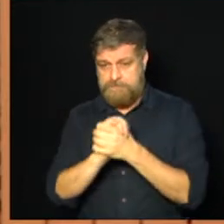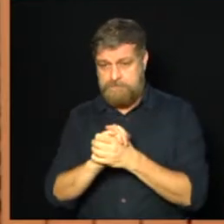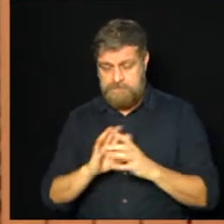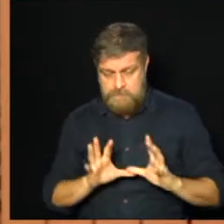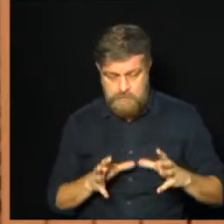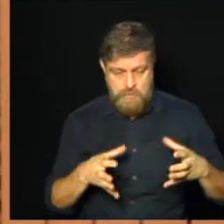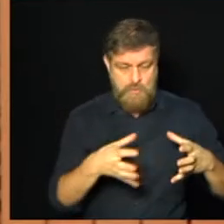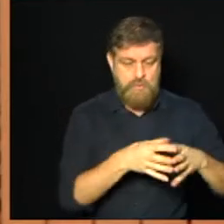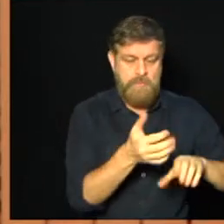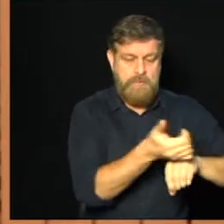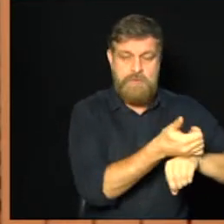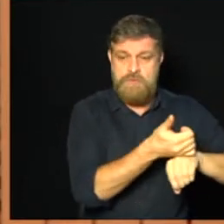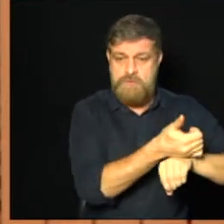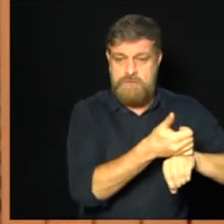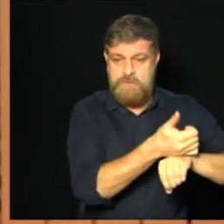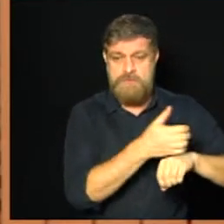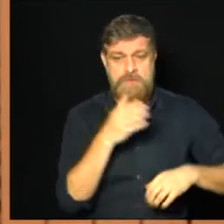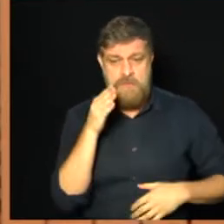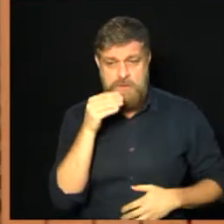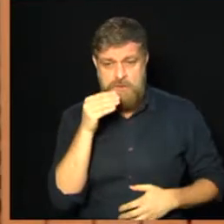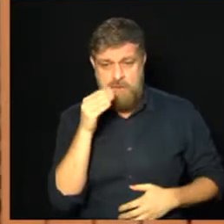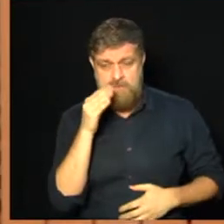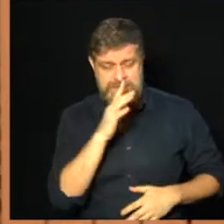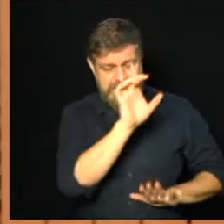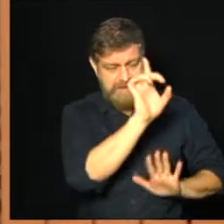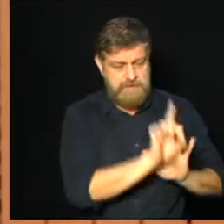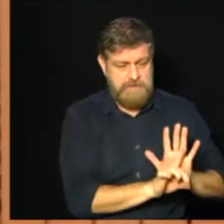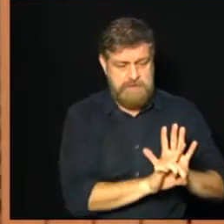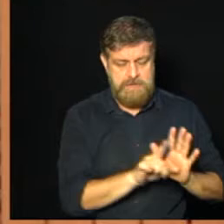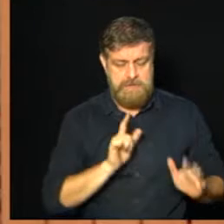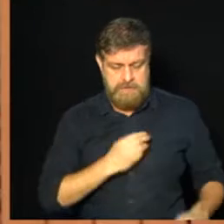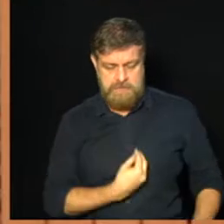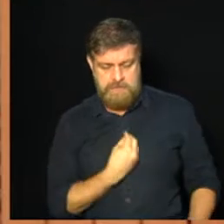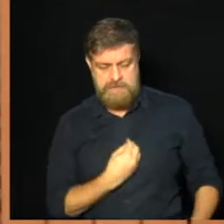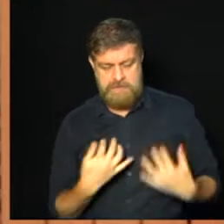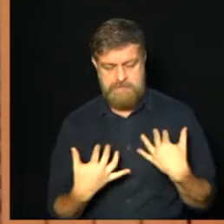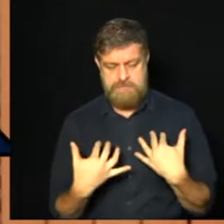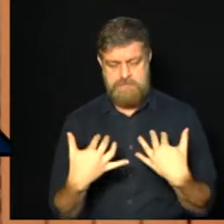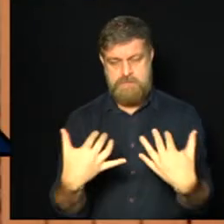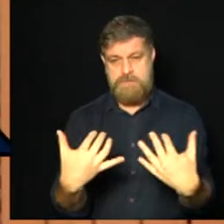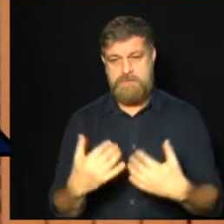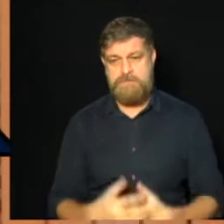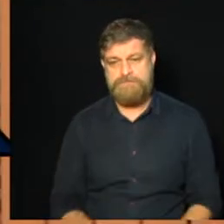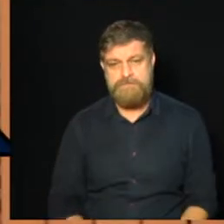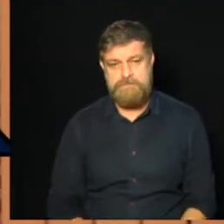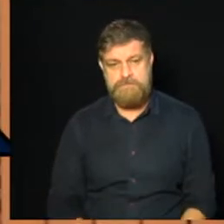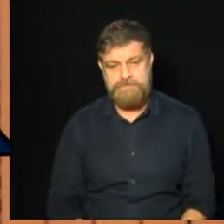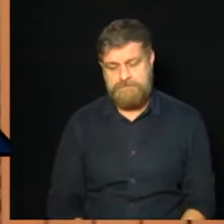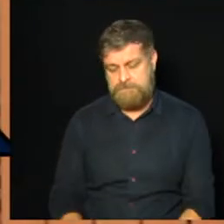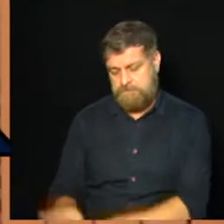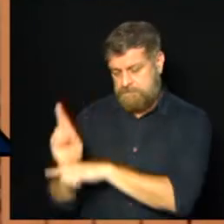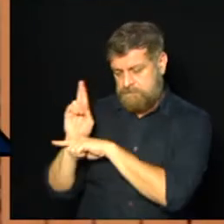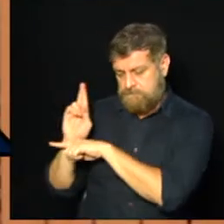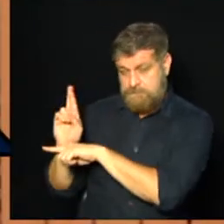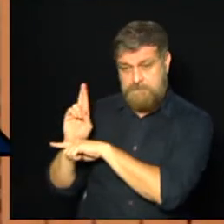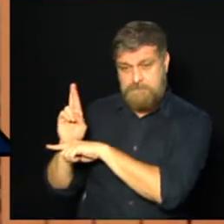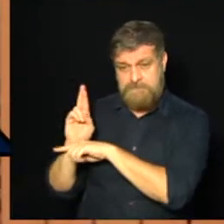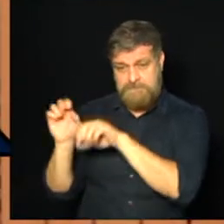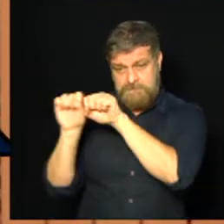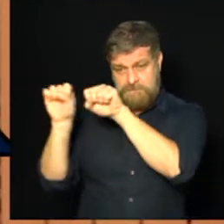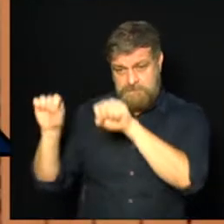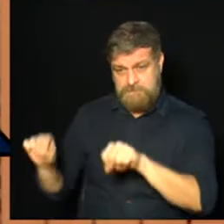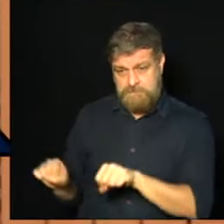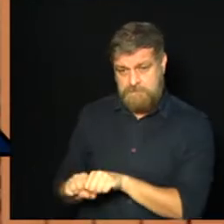todos os servidores, diretores que estão aqui presentes também, representando a Rede Mário